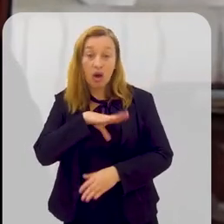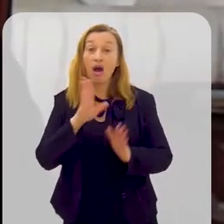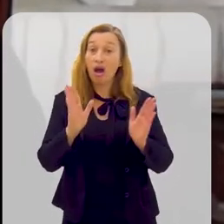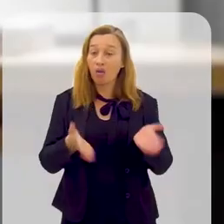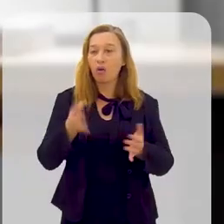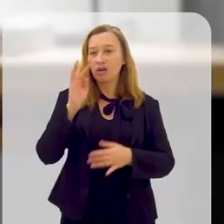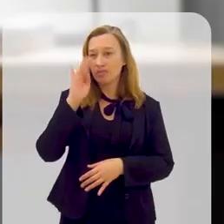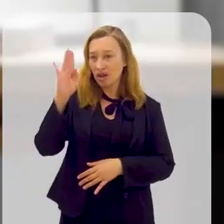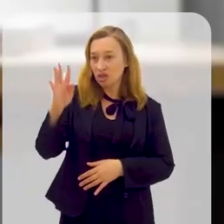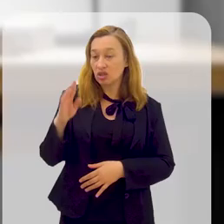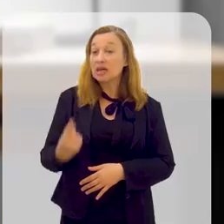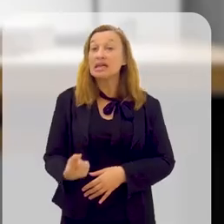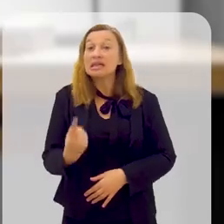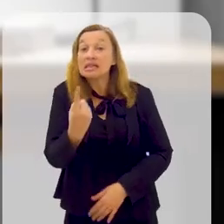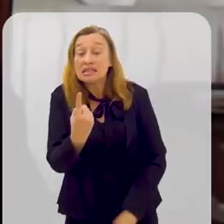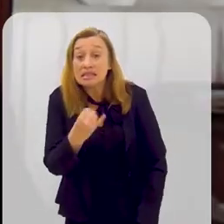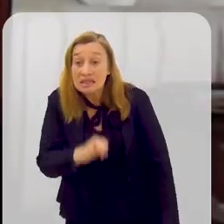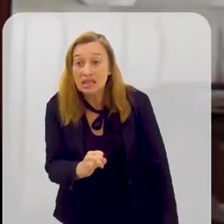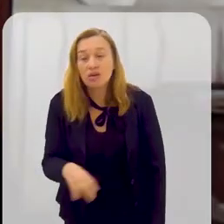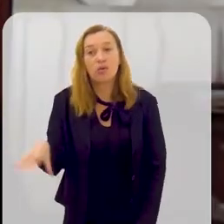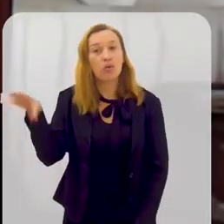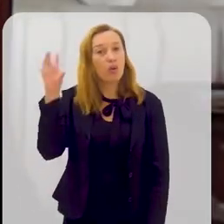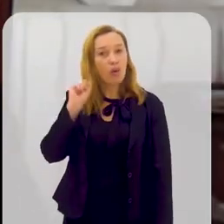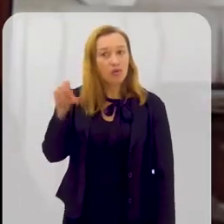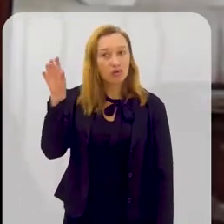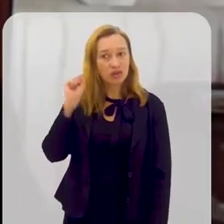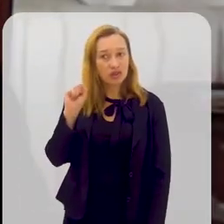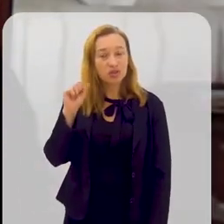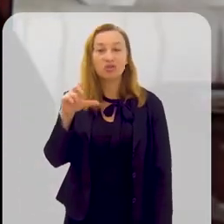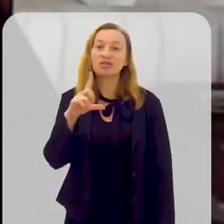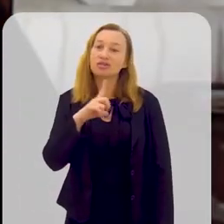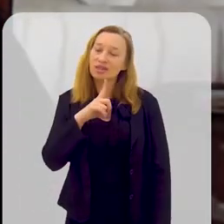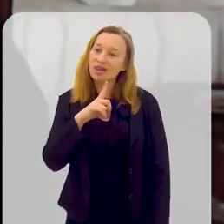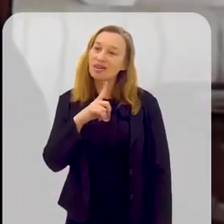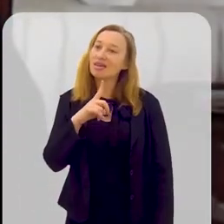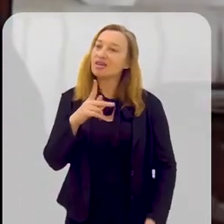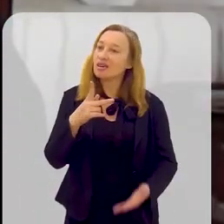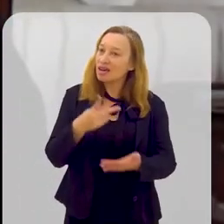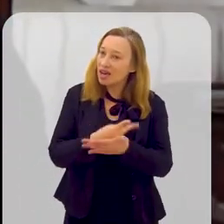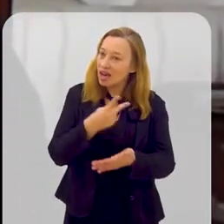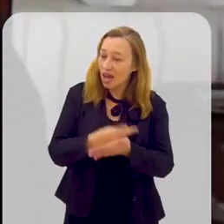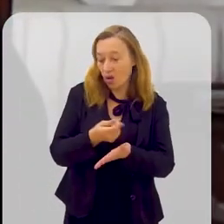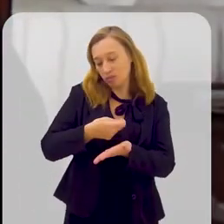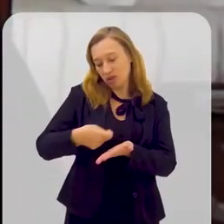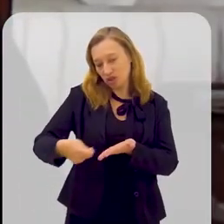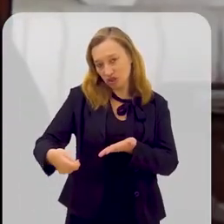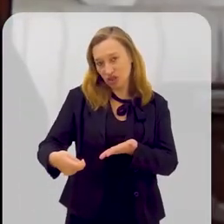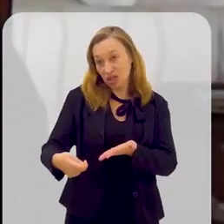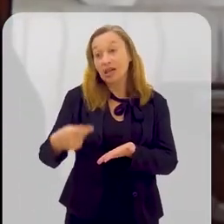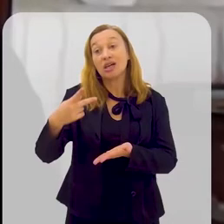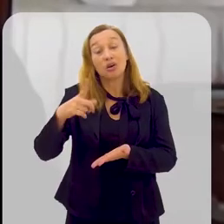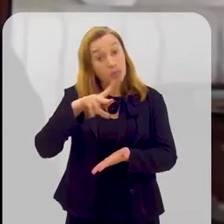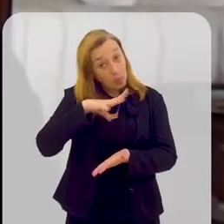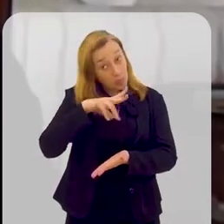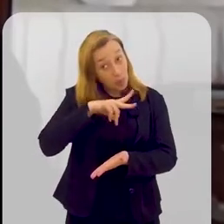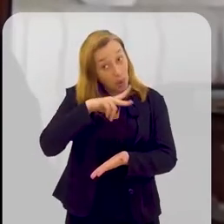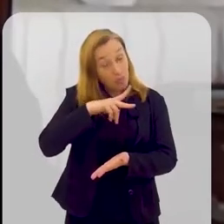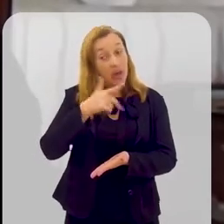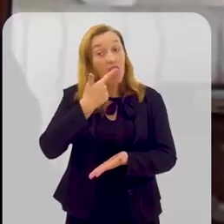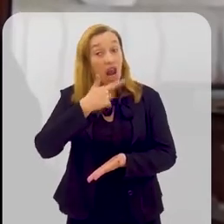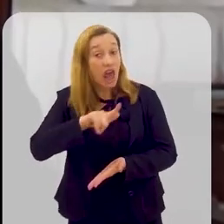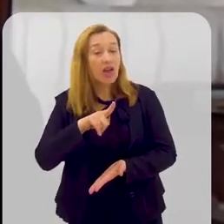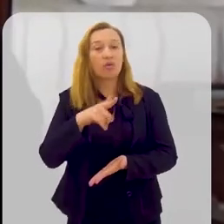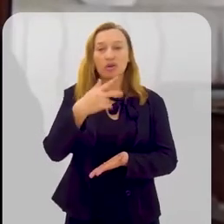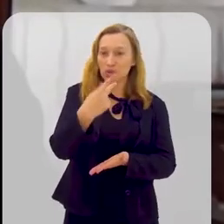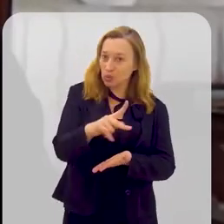do português agora imagina se o ouvinte tem falhas na escrita faz na